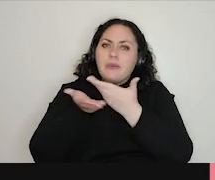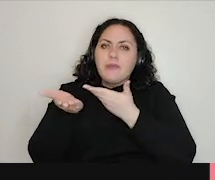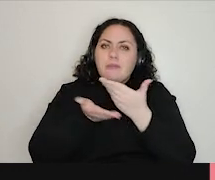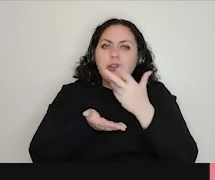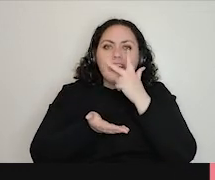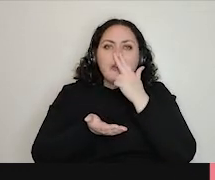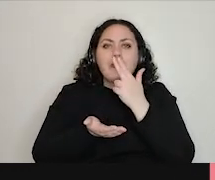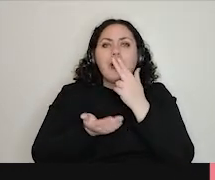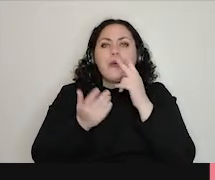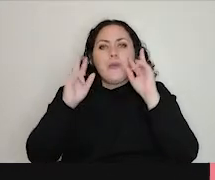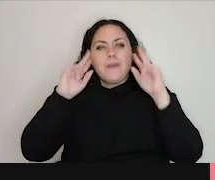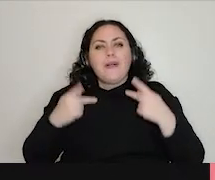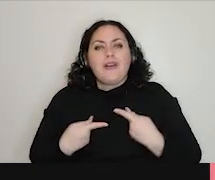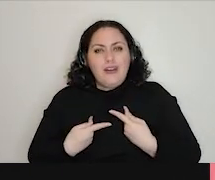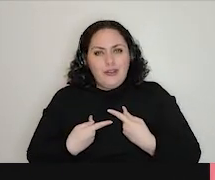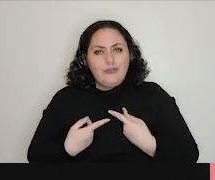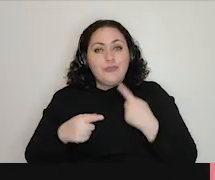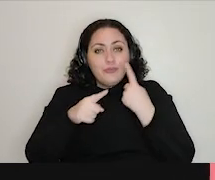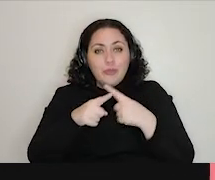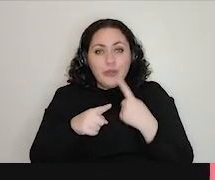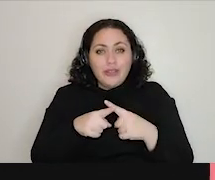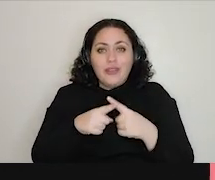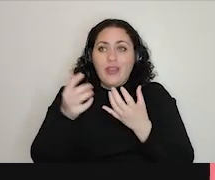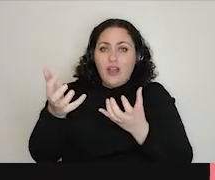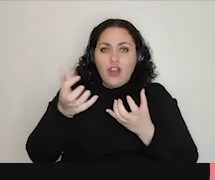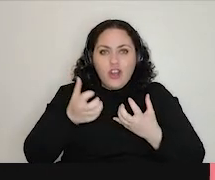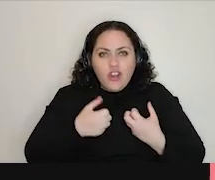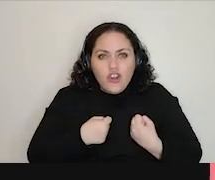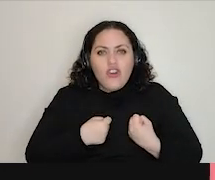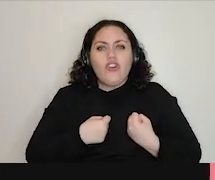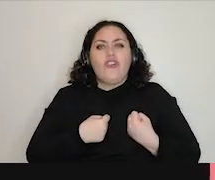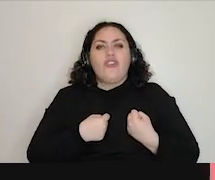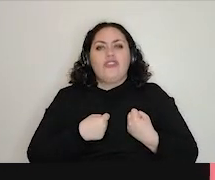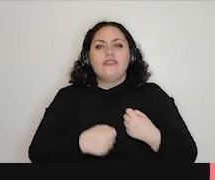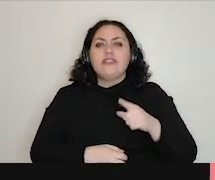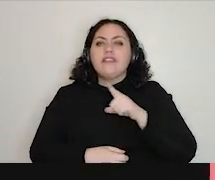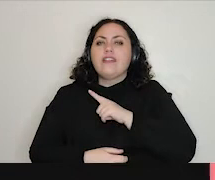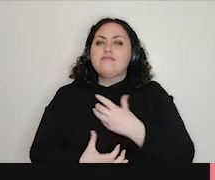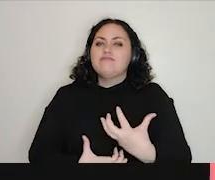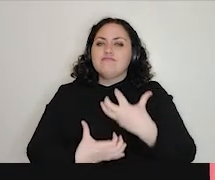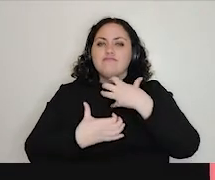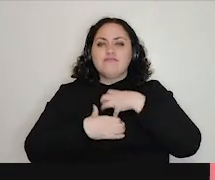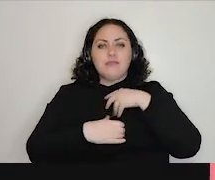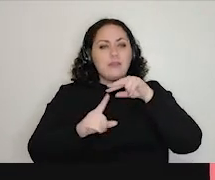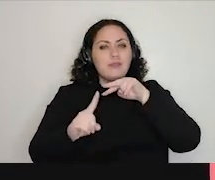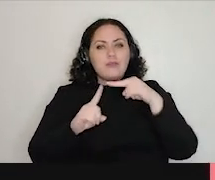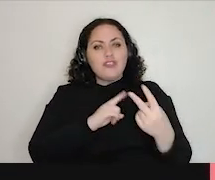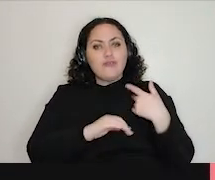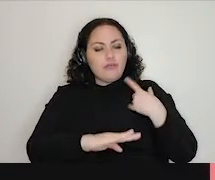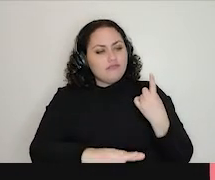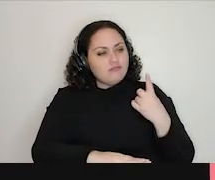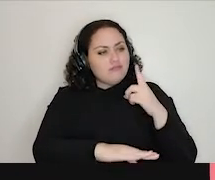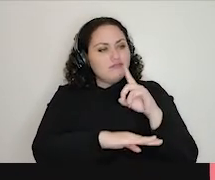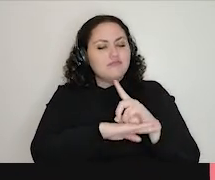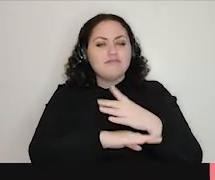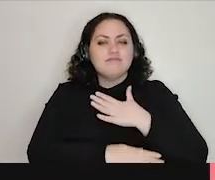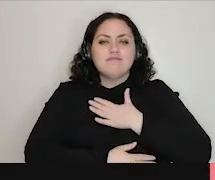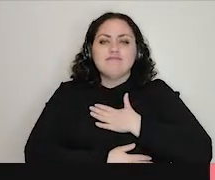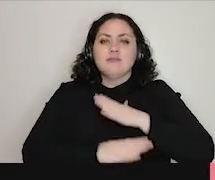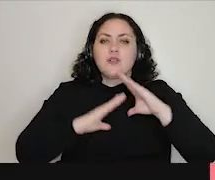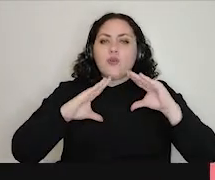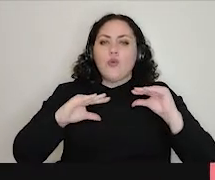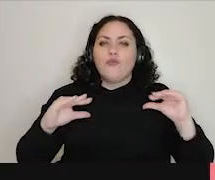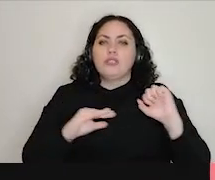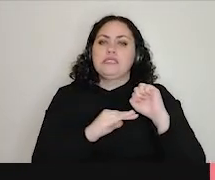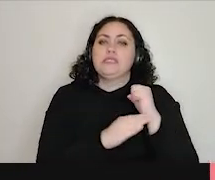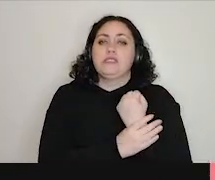a representatividade, o acolhimento, a perspectiva de a gente poder se sentir confortável e seguro no espaço, entendendo que